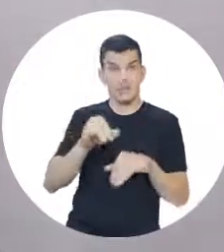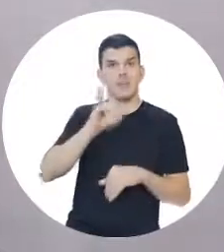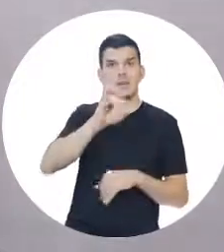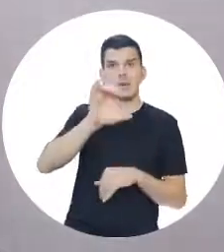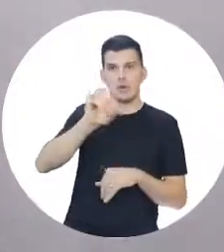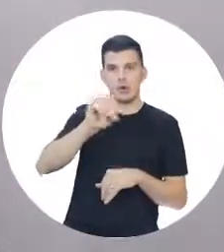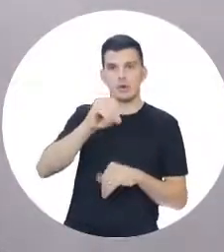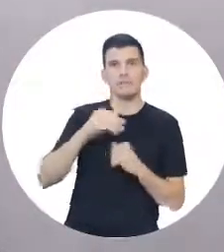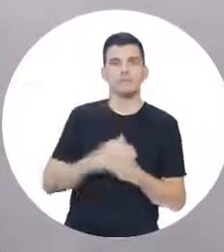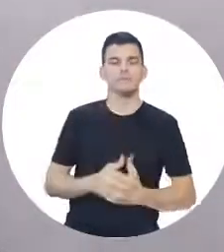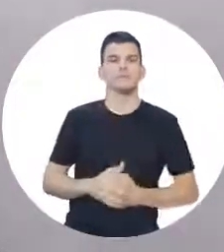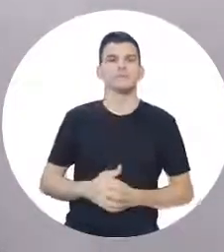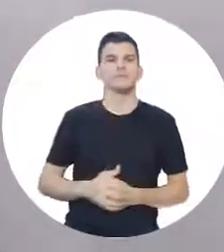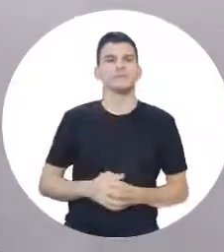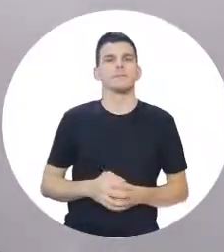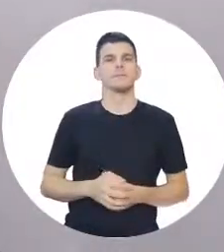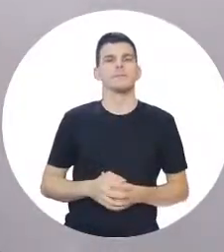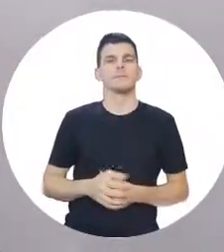terminação ico.